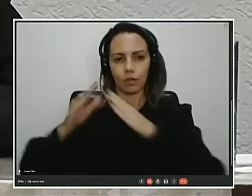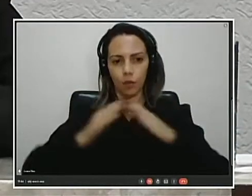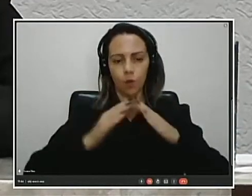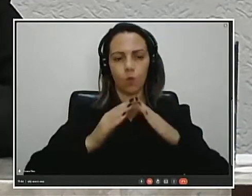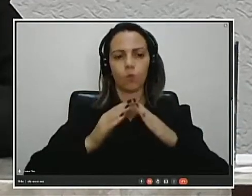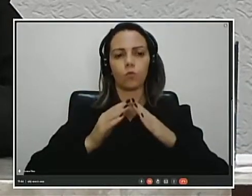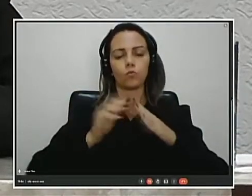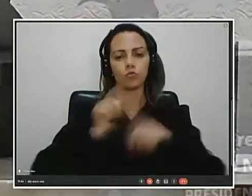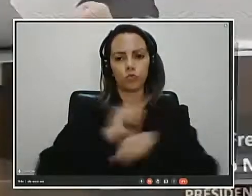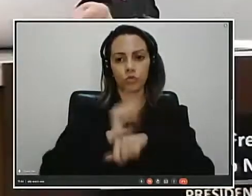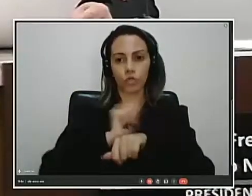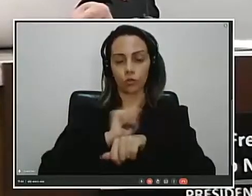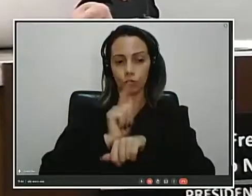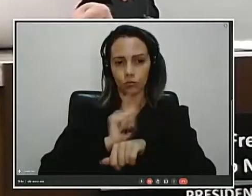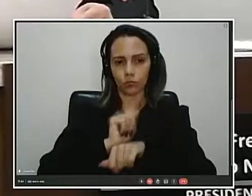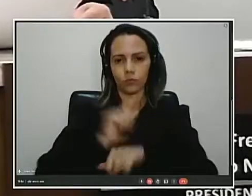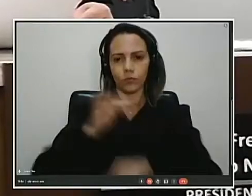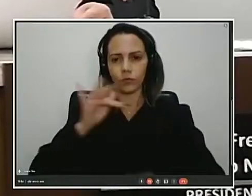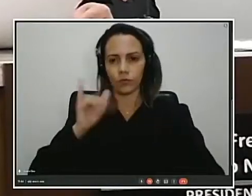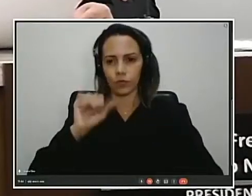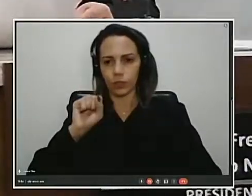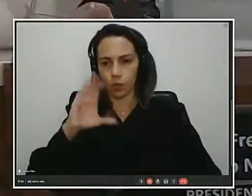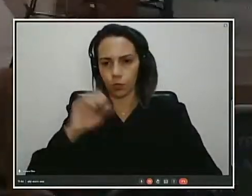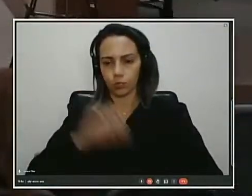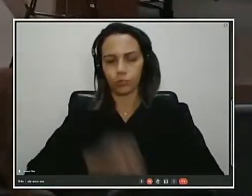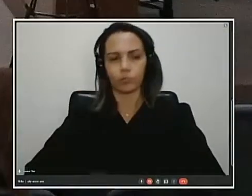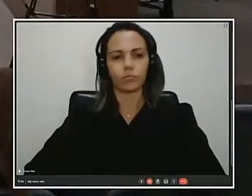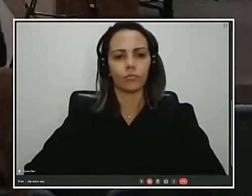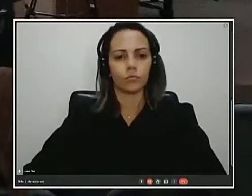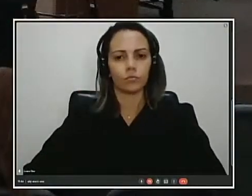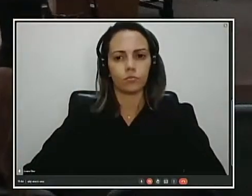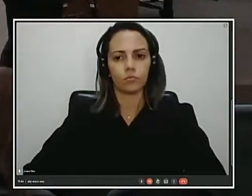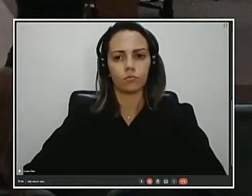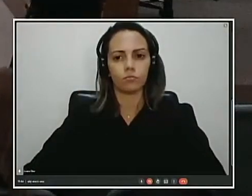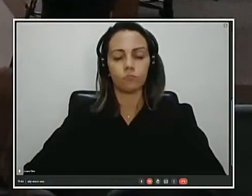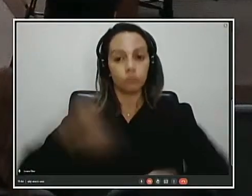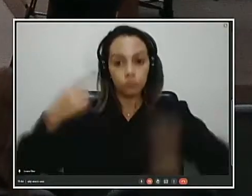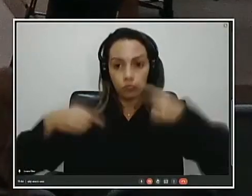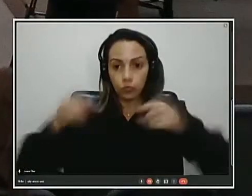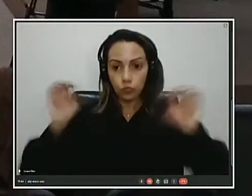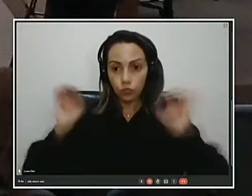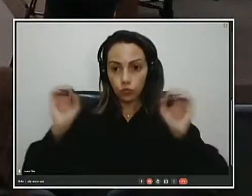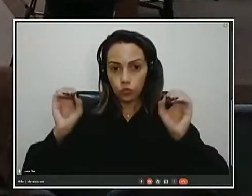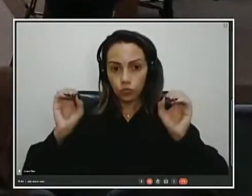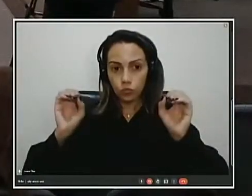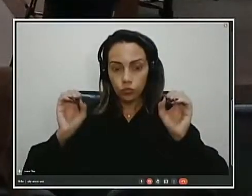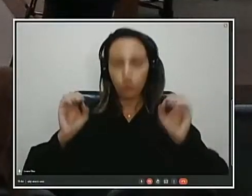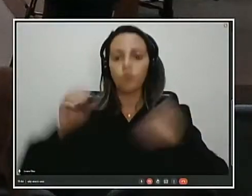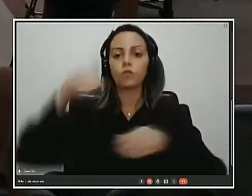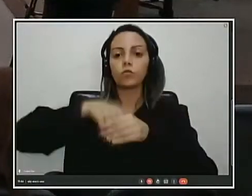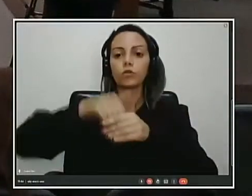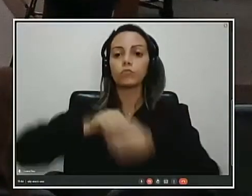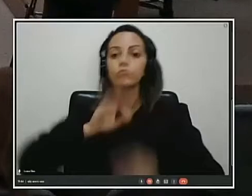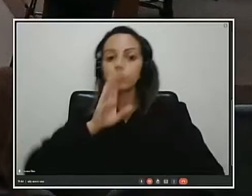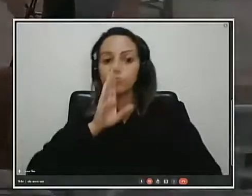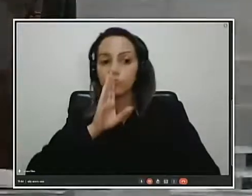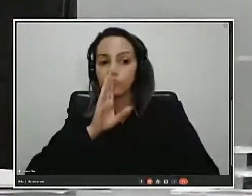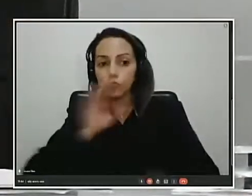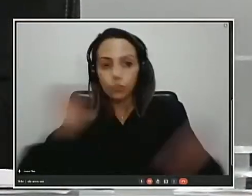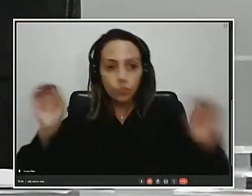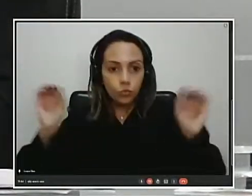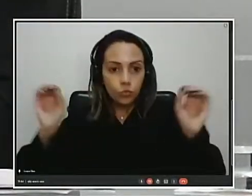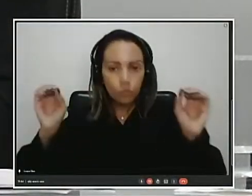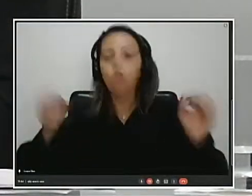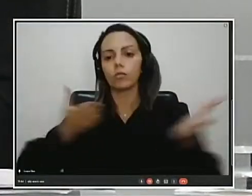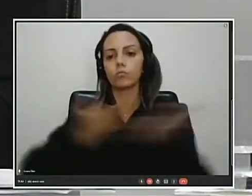FIS. Em discussão. Em votação, senhores vereadores que aprovam, permaneçam como estão.